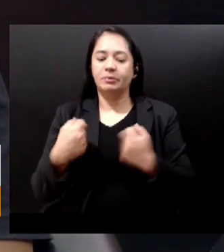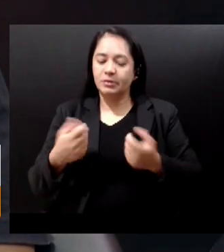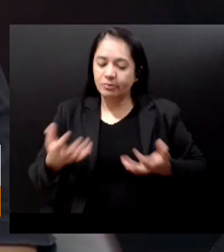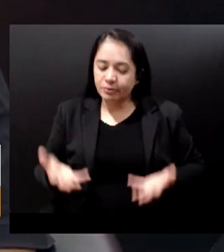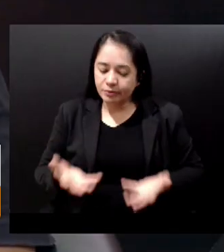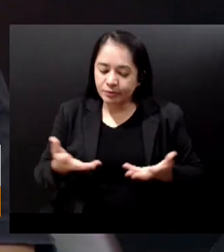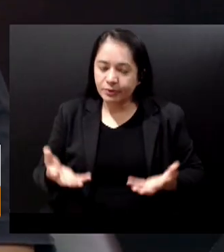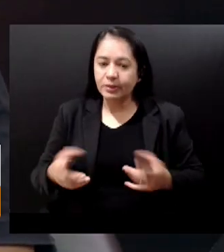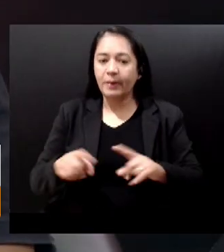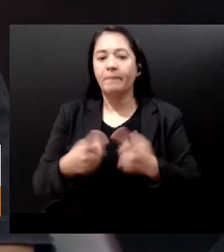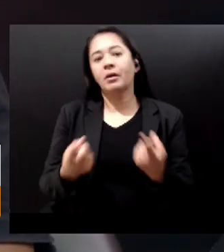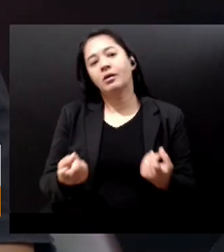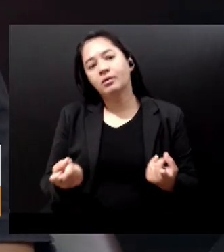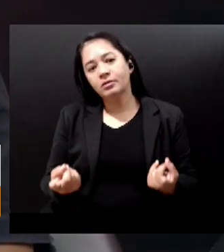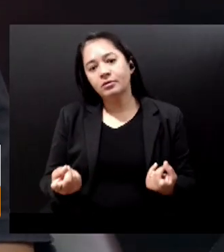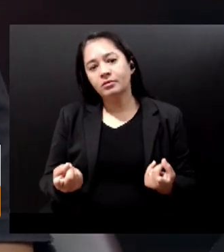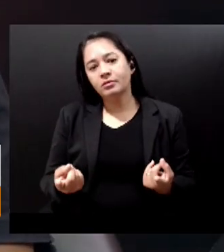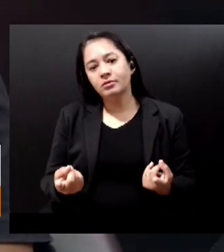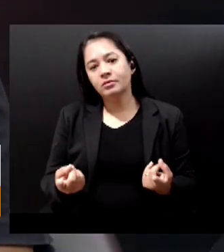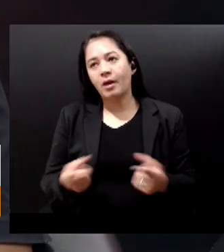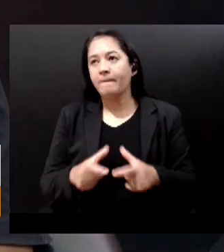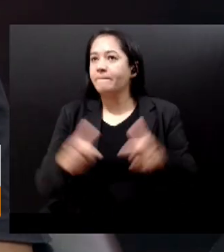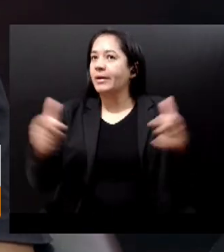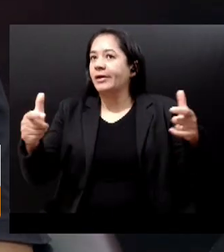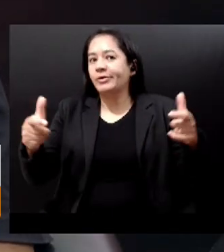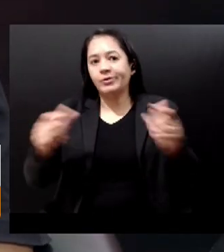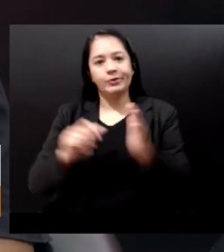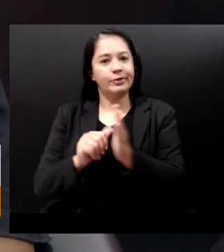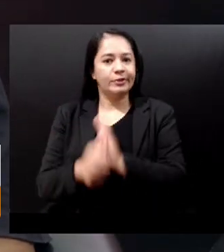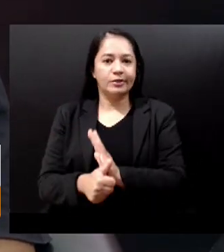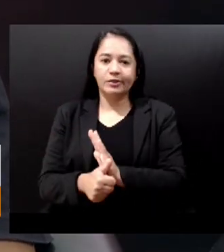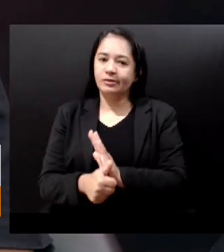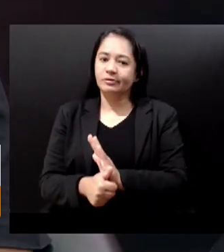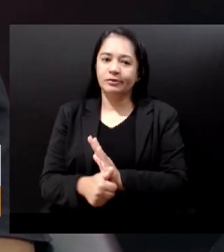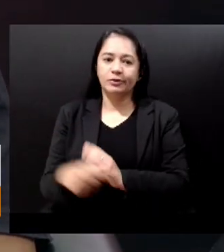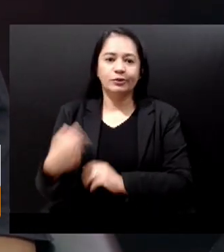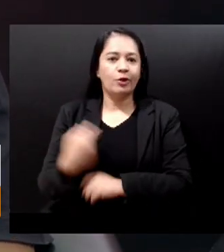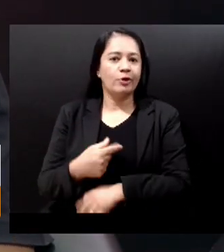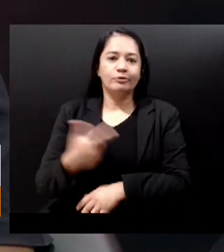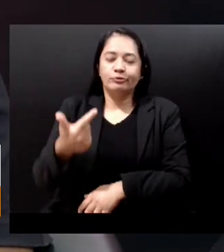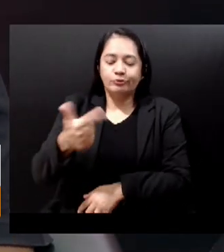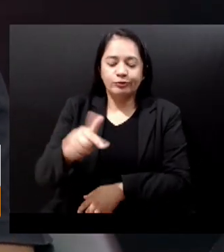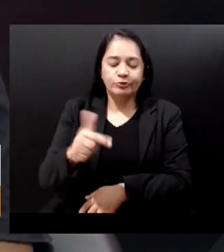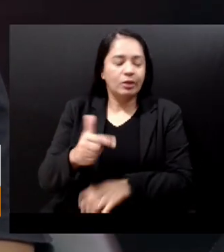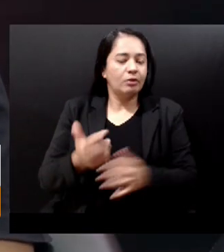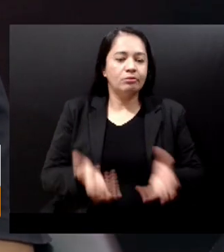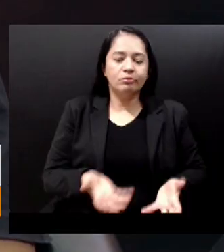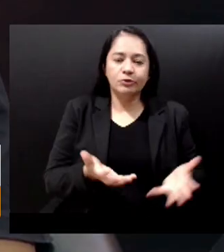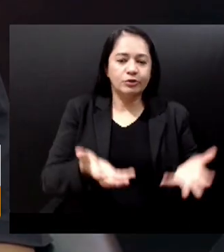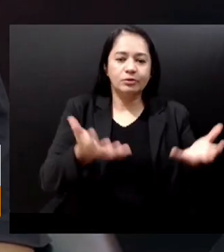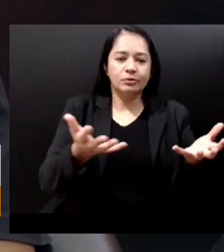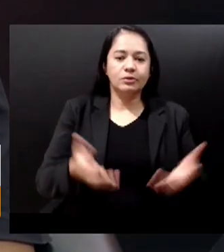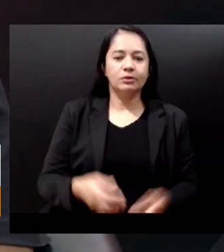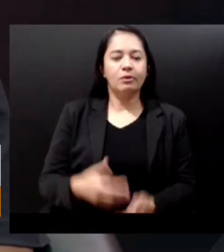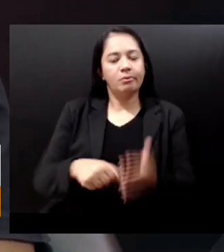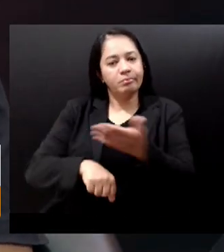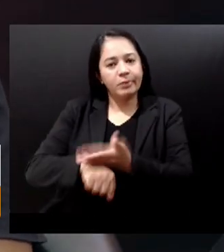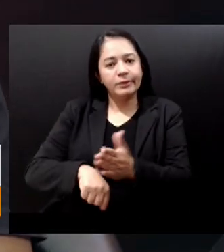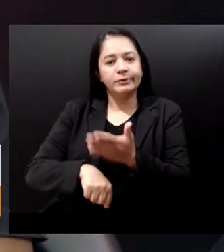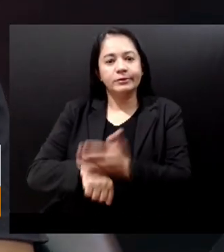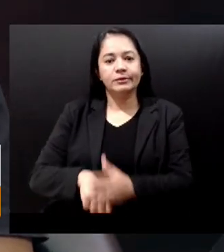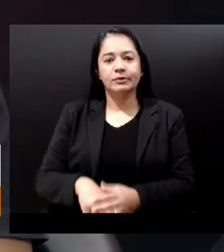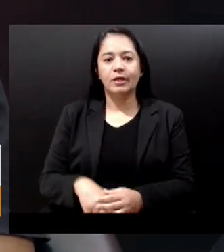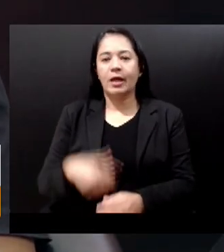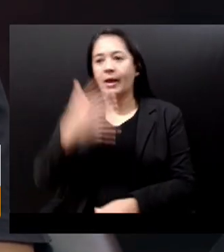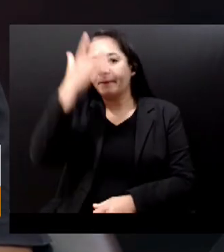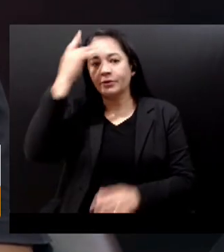sempre e muitas vezes, eu digo, na grande maioria, a gente não vai ter essa motivação para treinar. Uhum. Ninguém acorda às 5 horas da manhã e